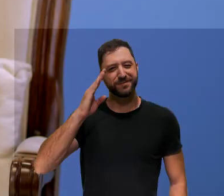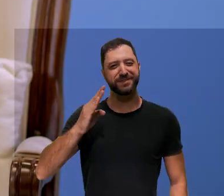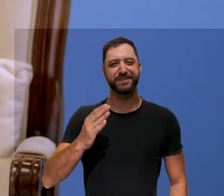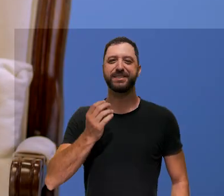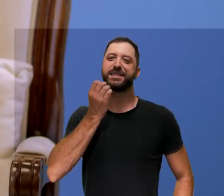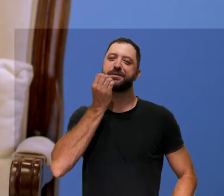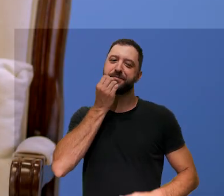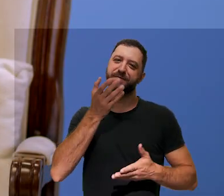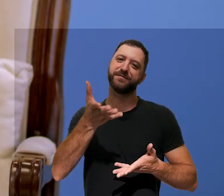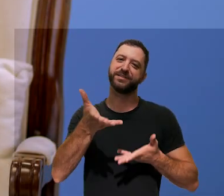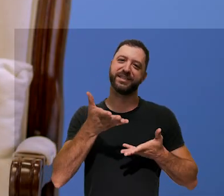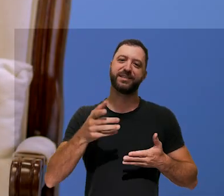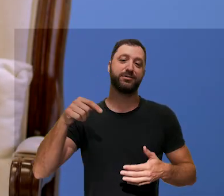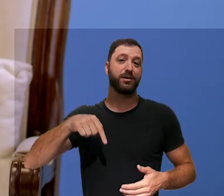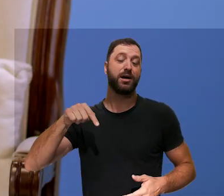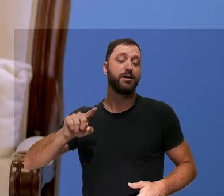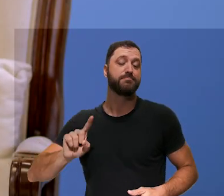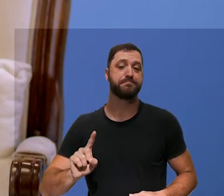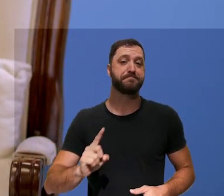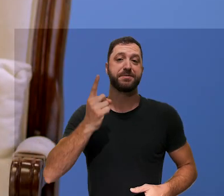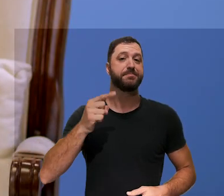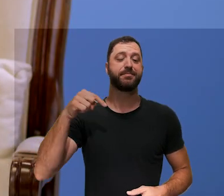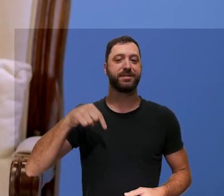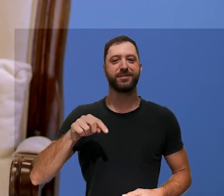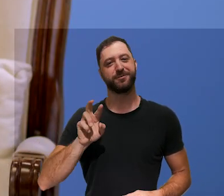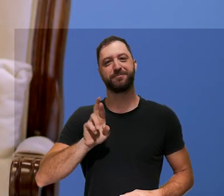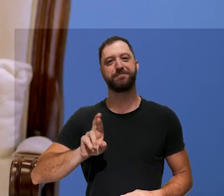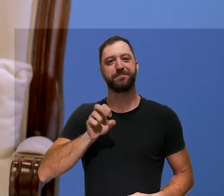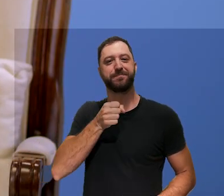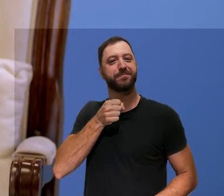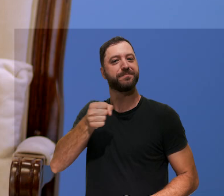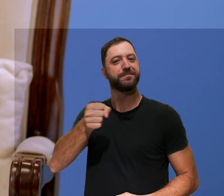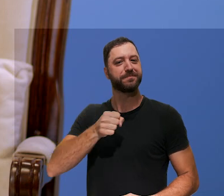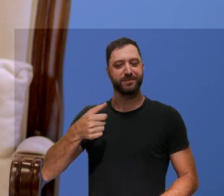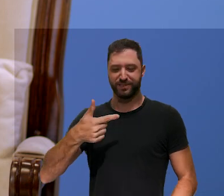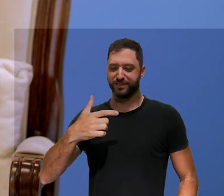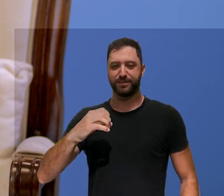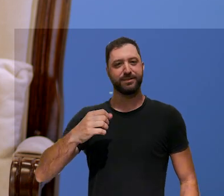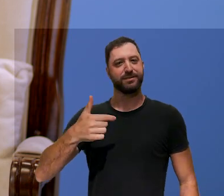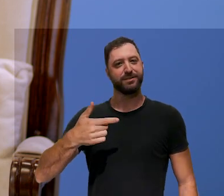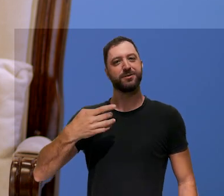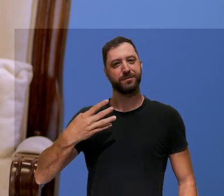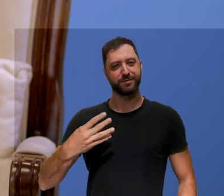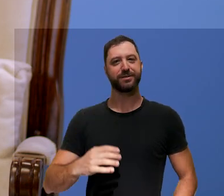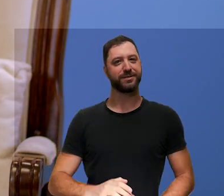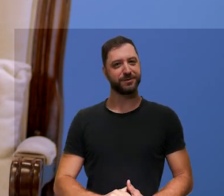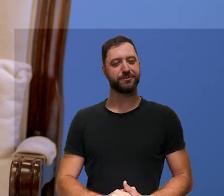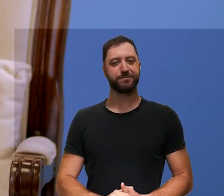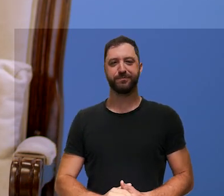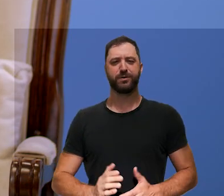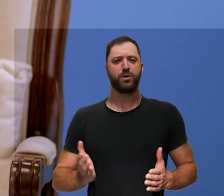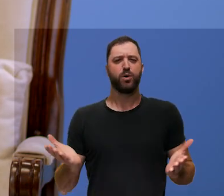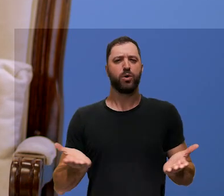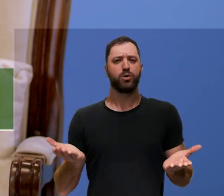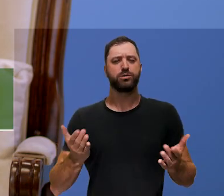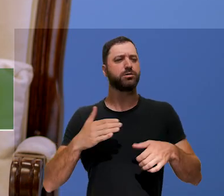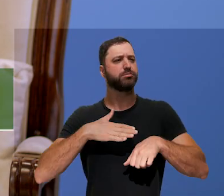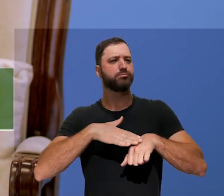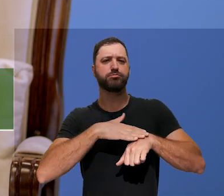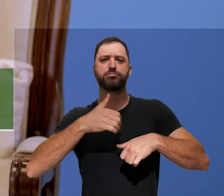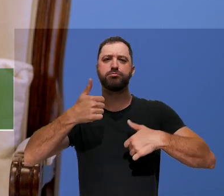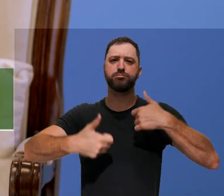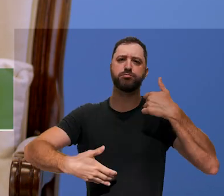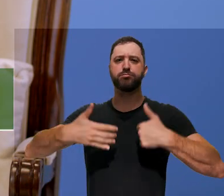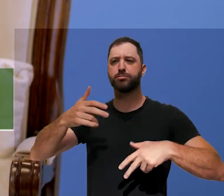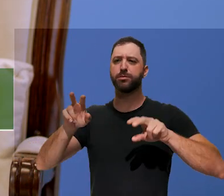Olá, sejam muito bem-vindos ao nosso primeiro Conexão de 2024. Hoje nós vamos falar sobre